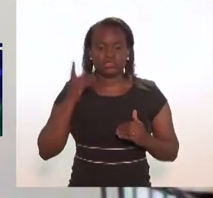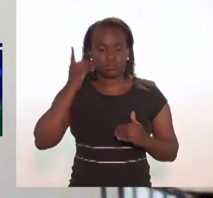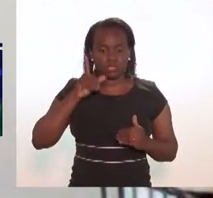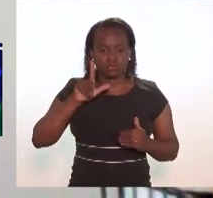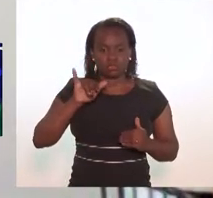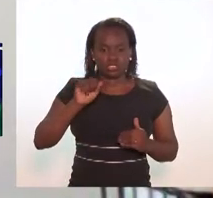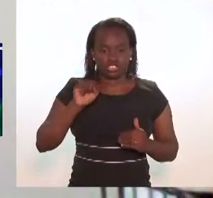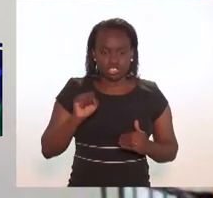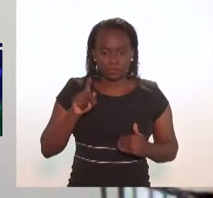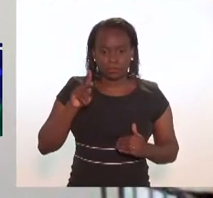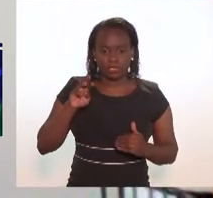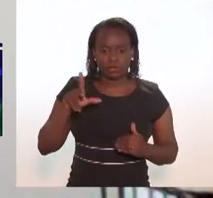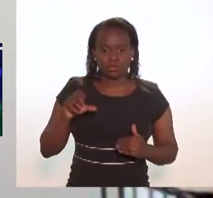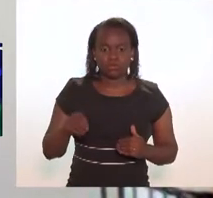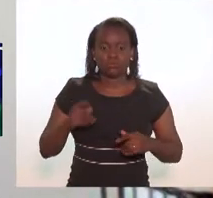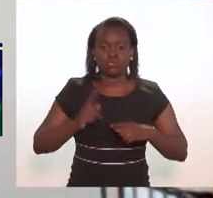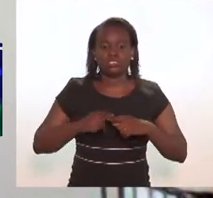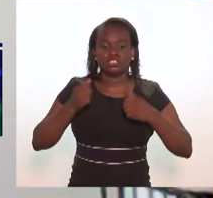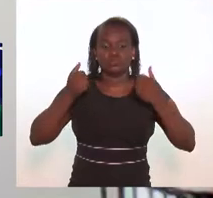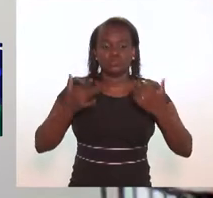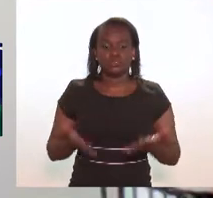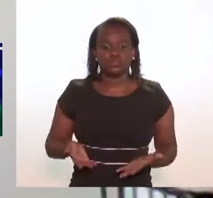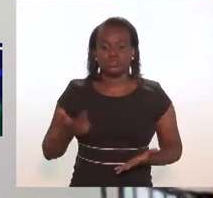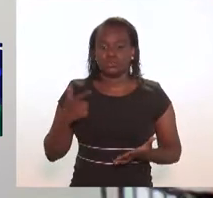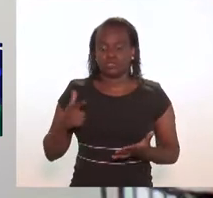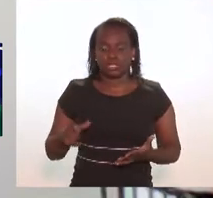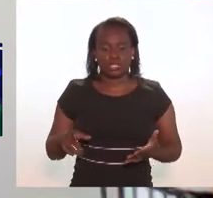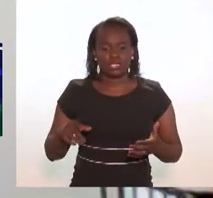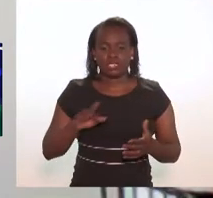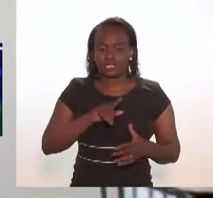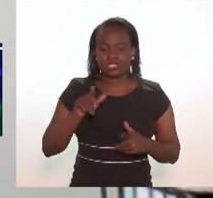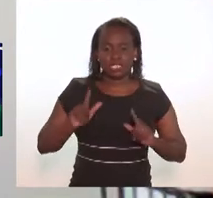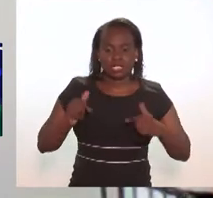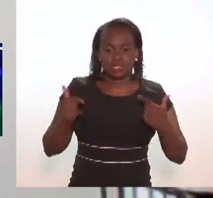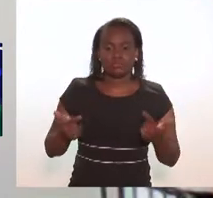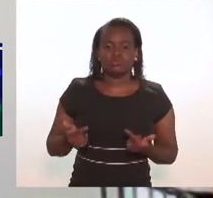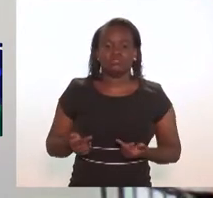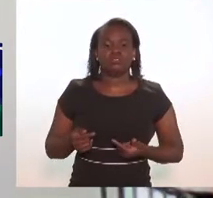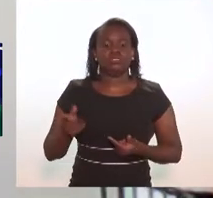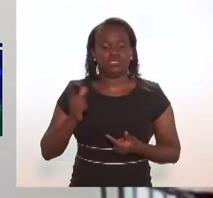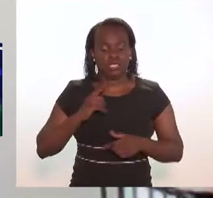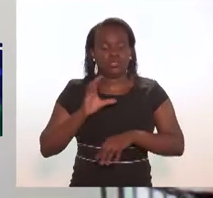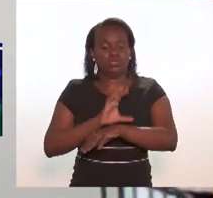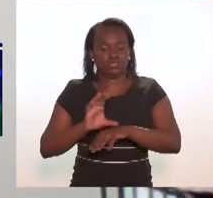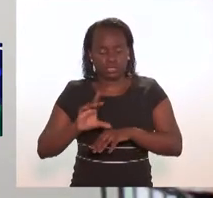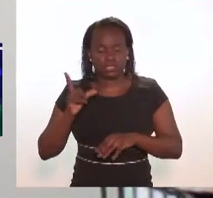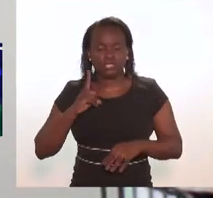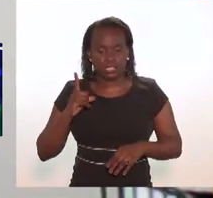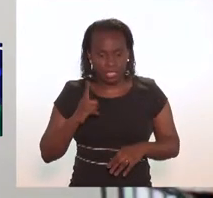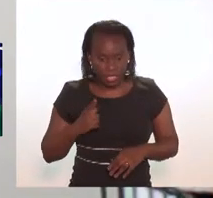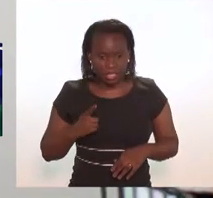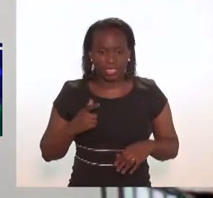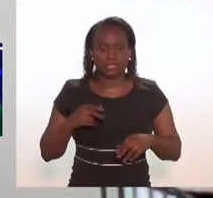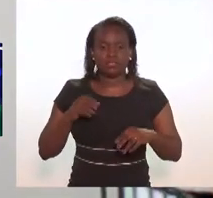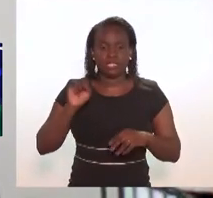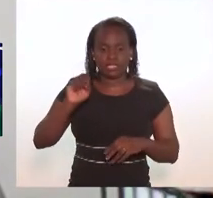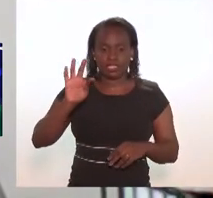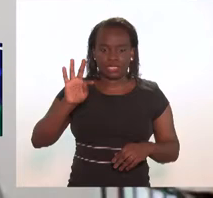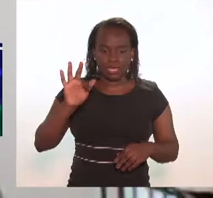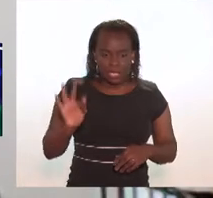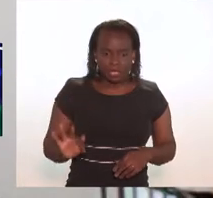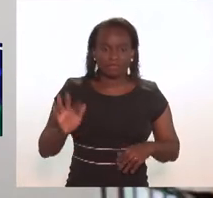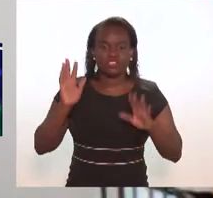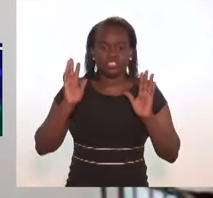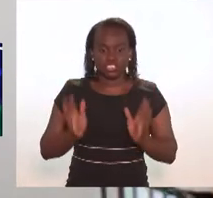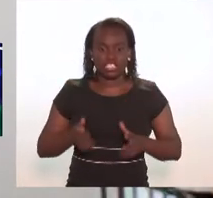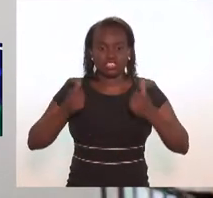Paulo quando ele diz que não há inconstitucionalidade nesse ato. Há inconstitucionalidade e o Supremo Tribunal Federal já